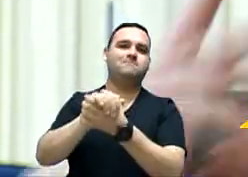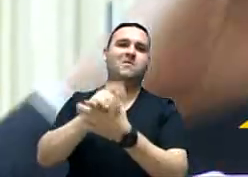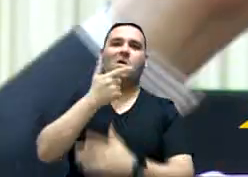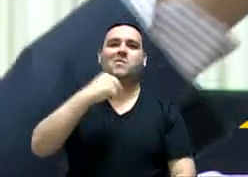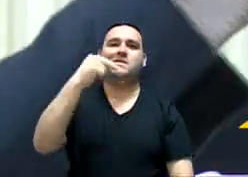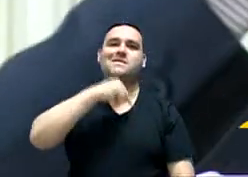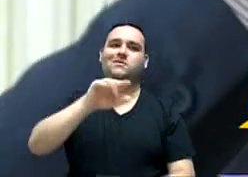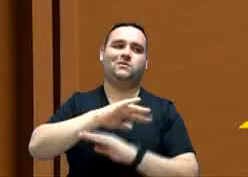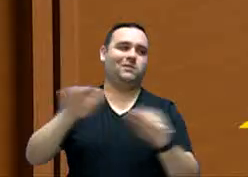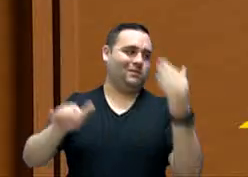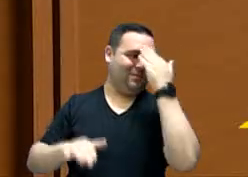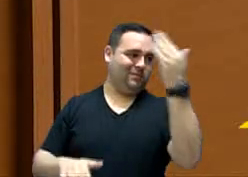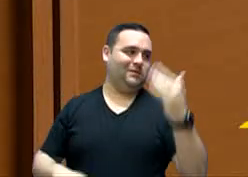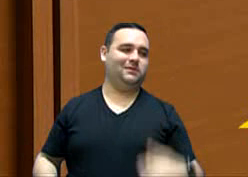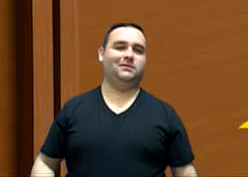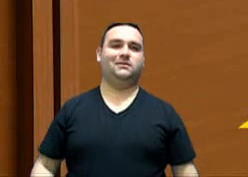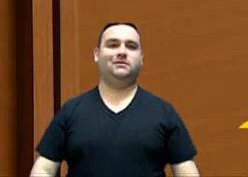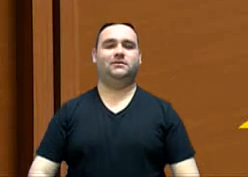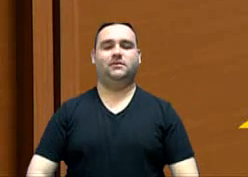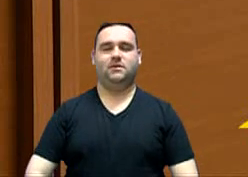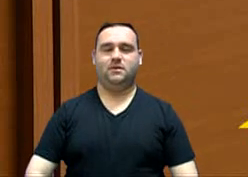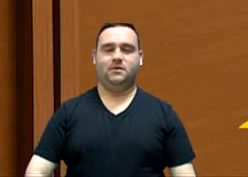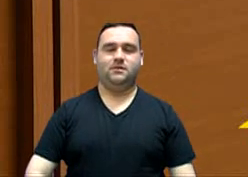Anselmo. Obrigada.